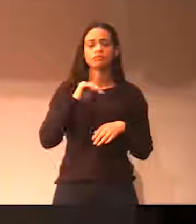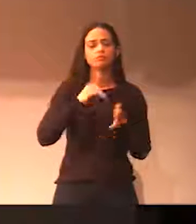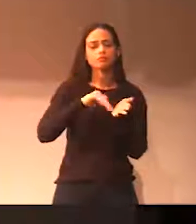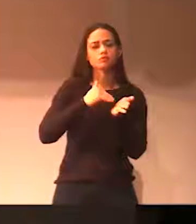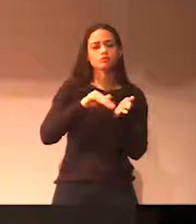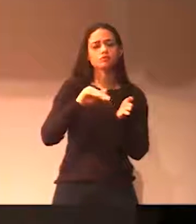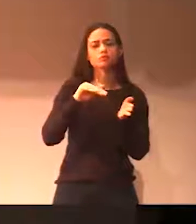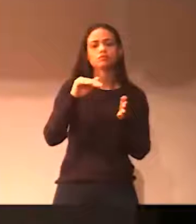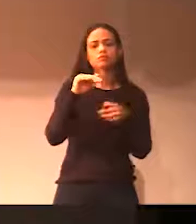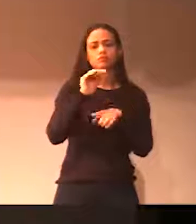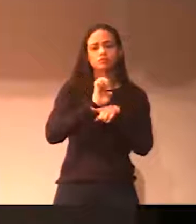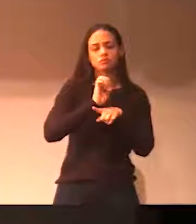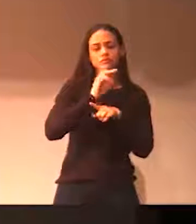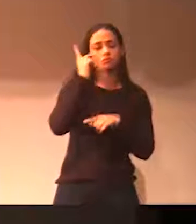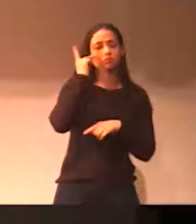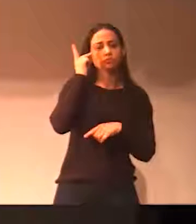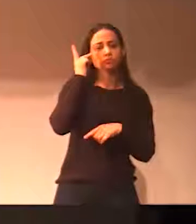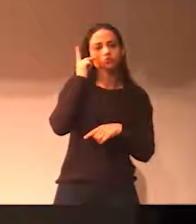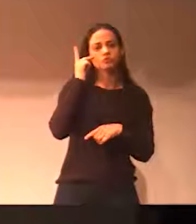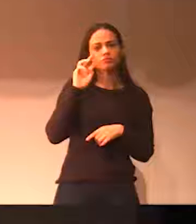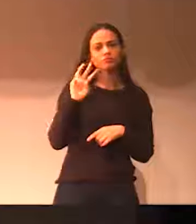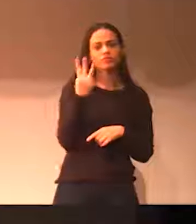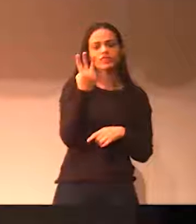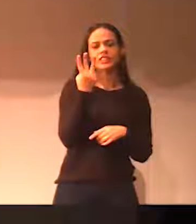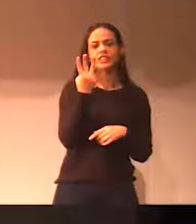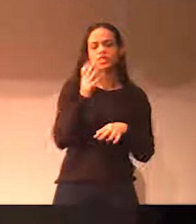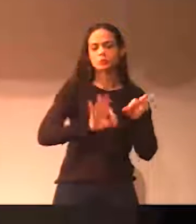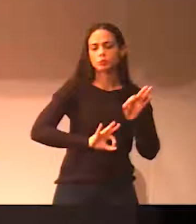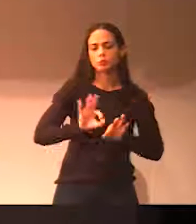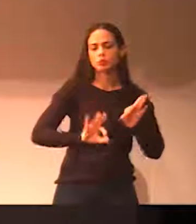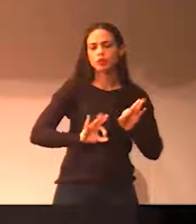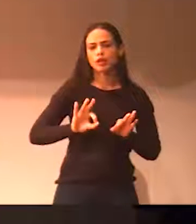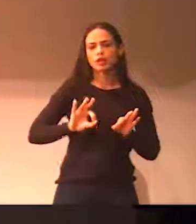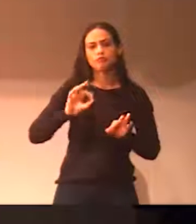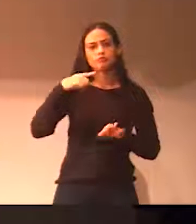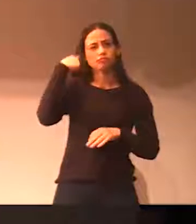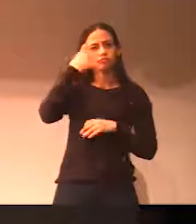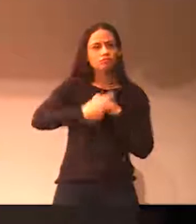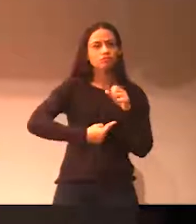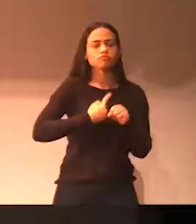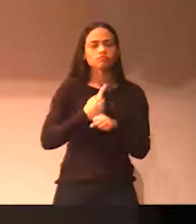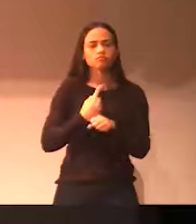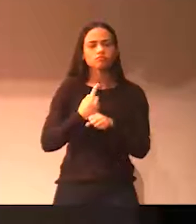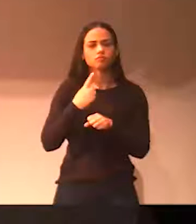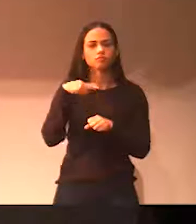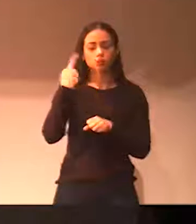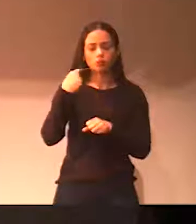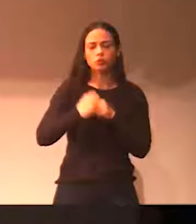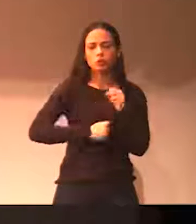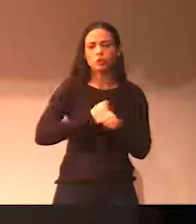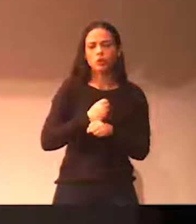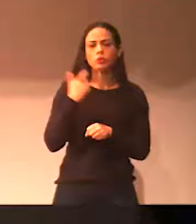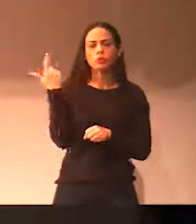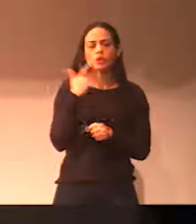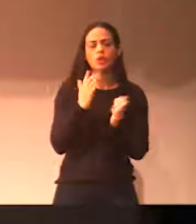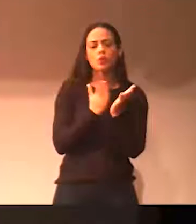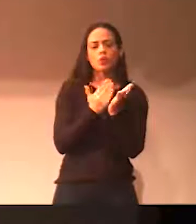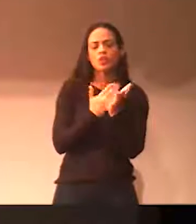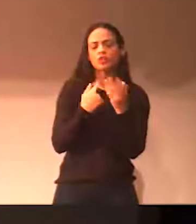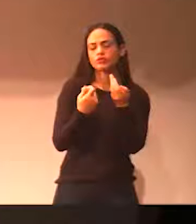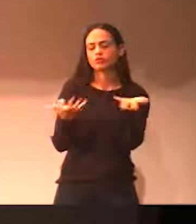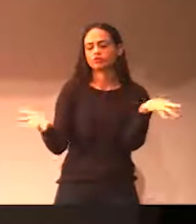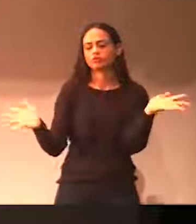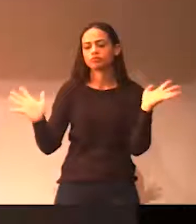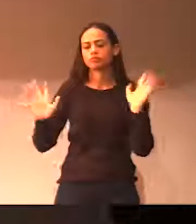gente, agora nós estamos caminhando, desenvolvendo. E até o ano que vem, os livros já devem ter sido entregues, e o aplicativo e o projeto